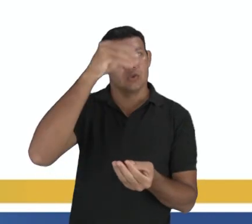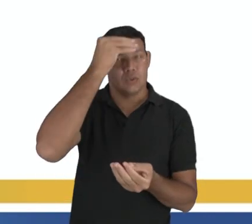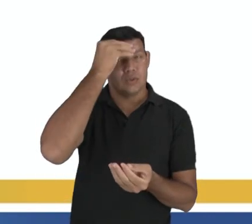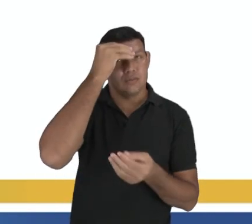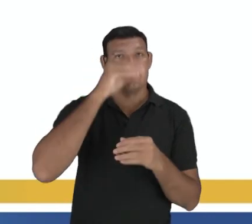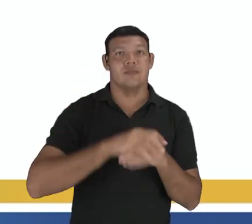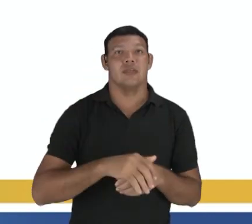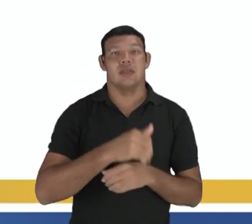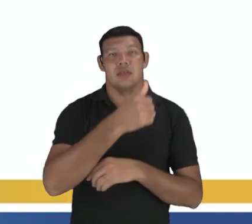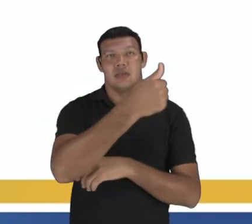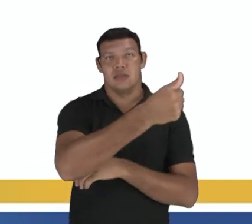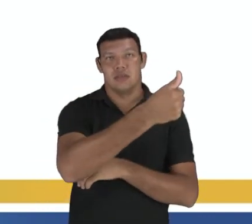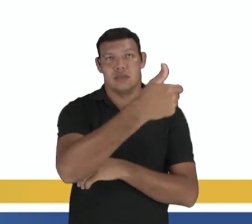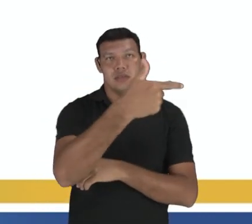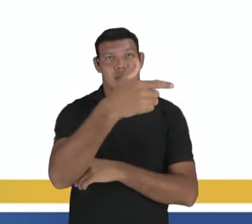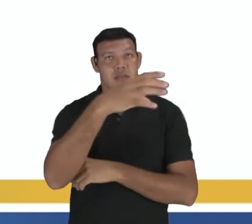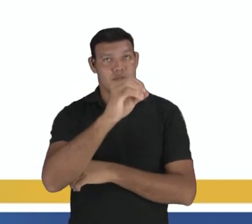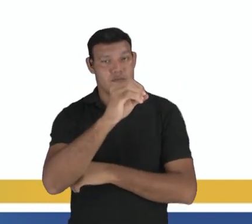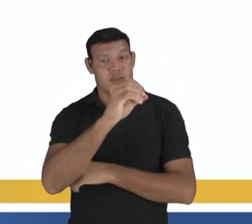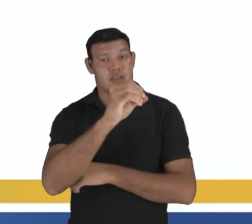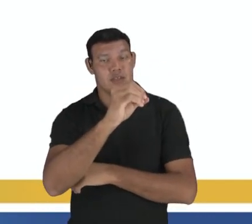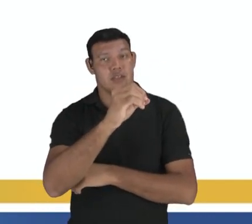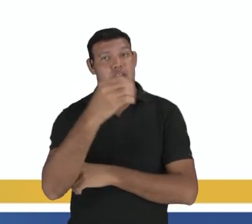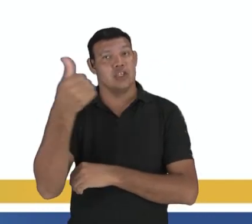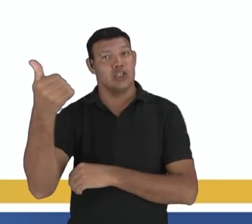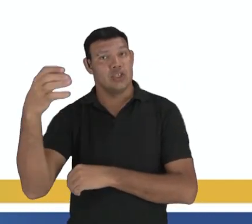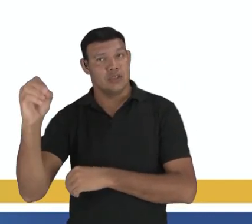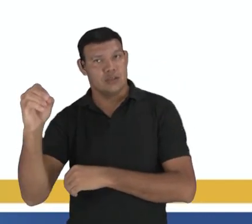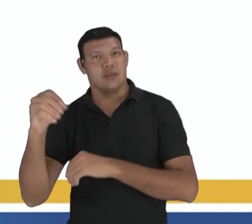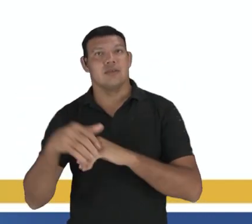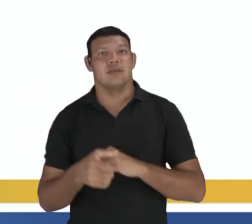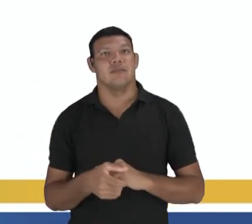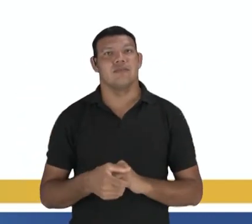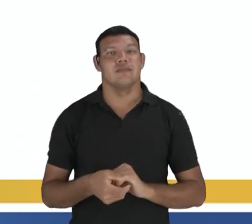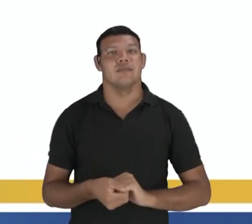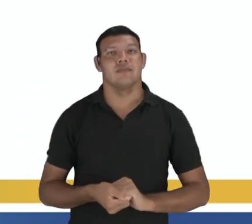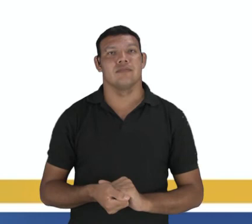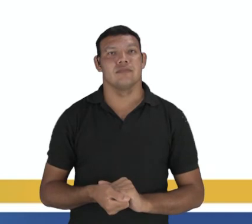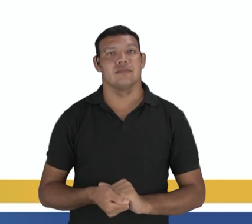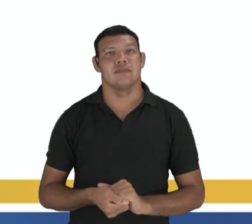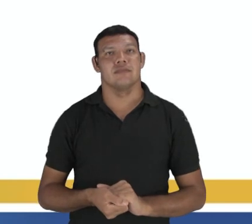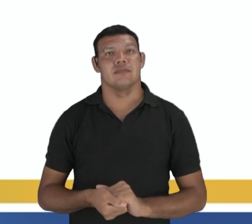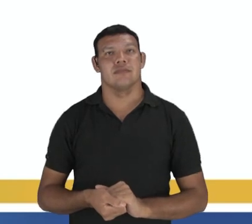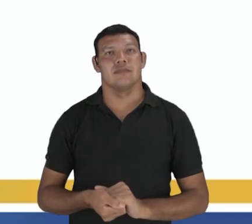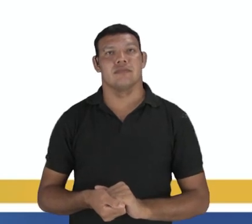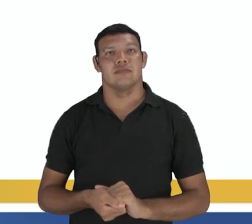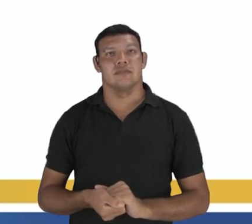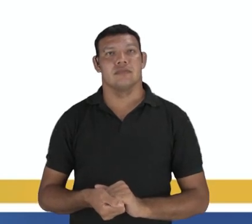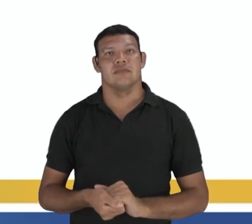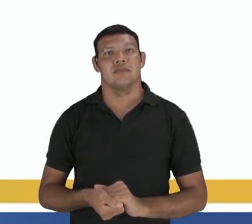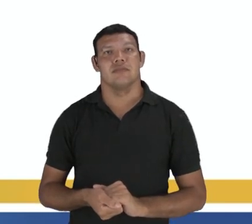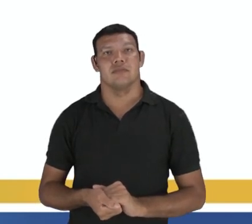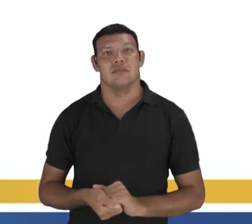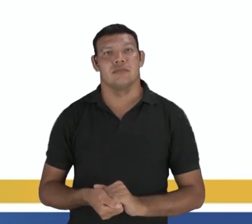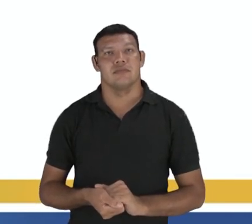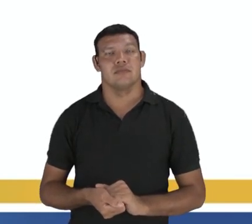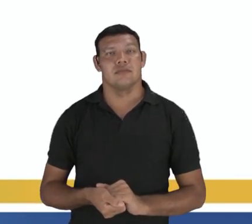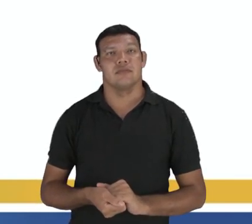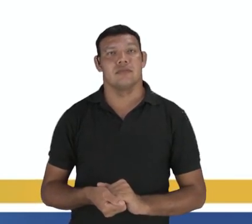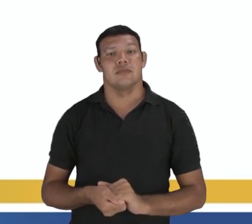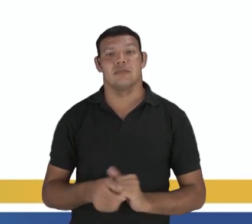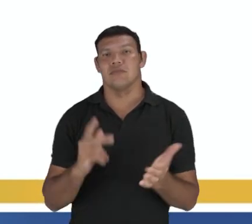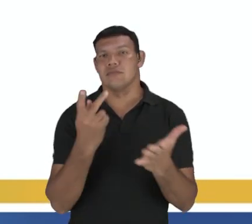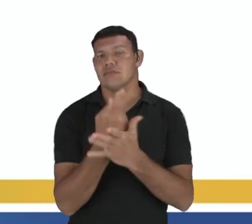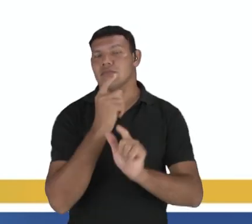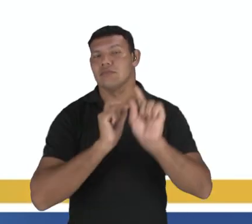20 para 60, ou seja, 2 está para 120, assim como 4 está para 60. E